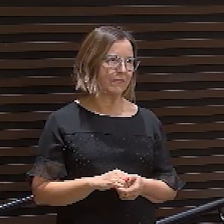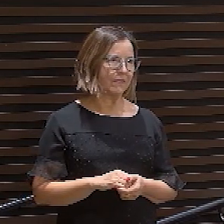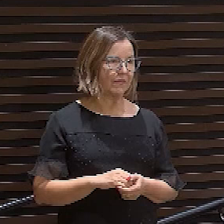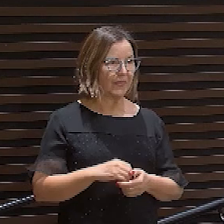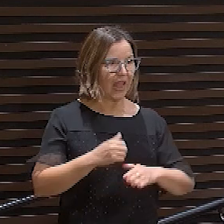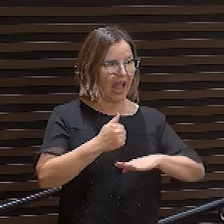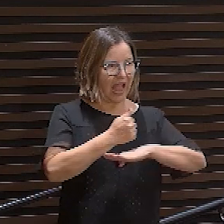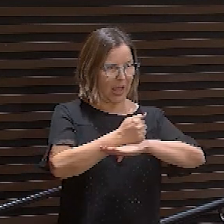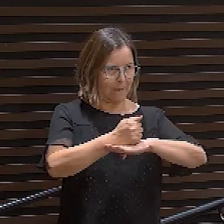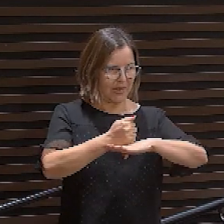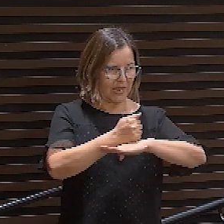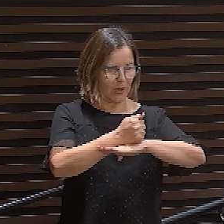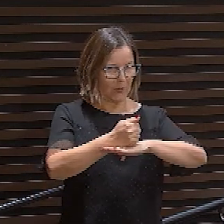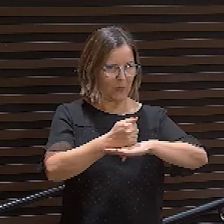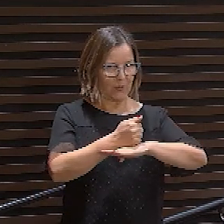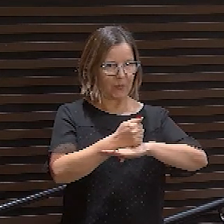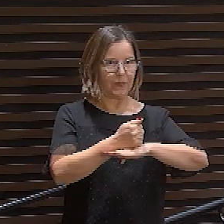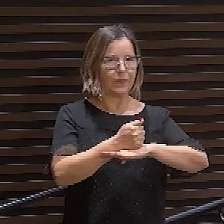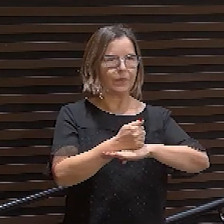Abraão